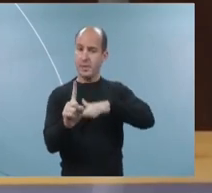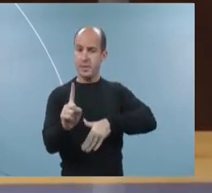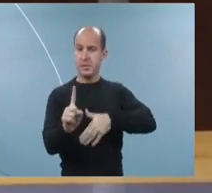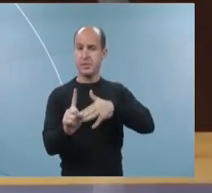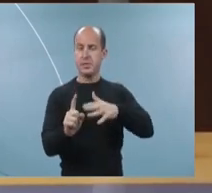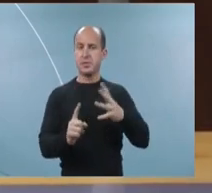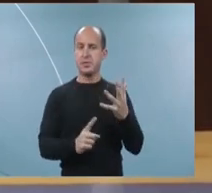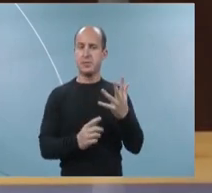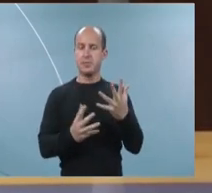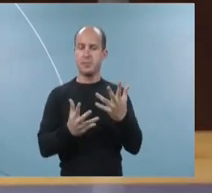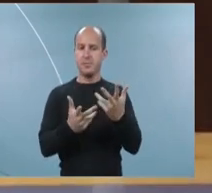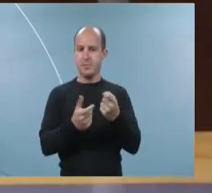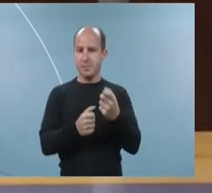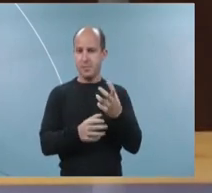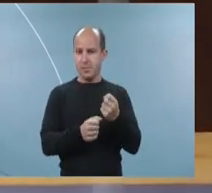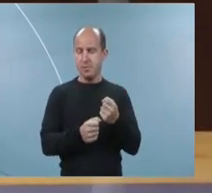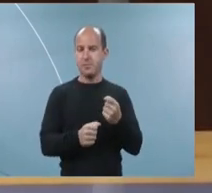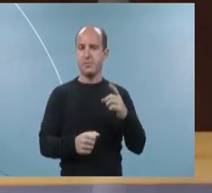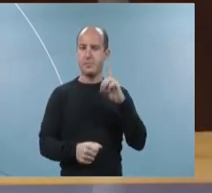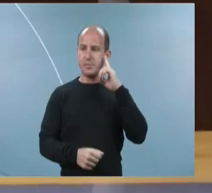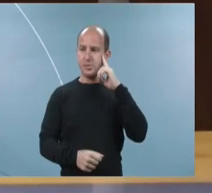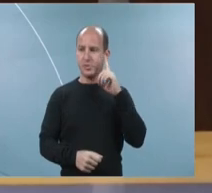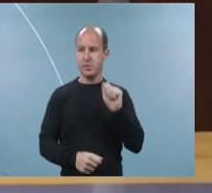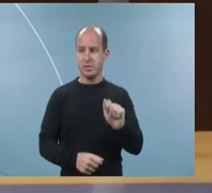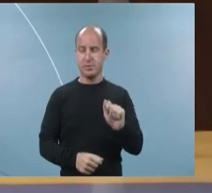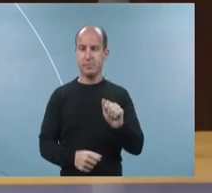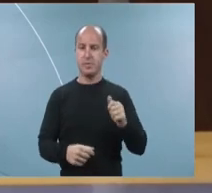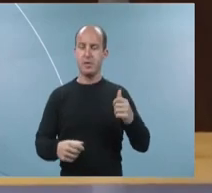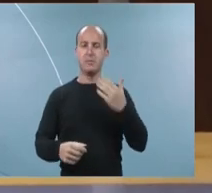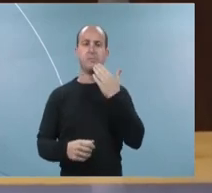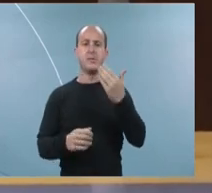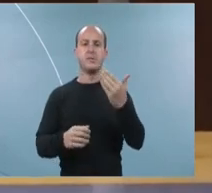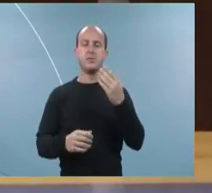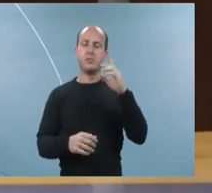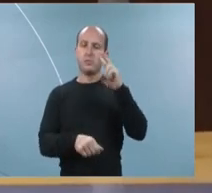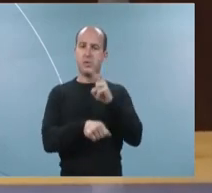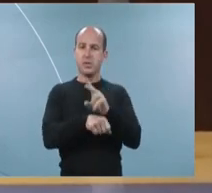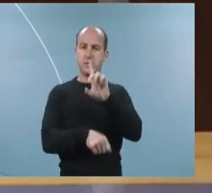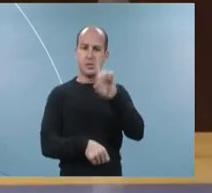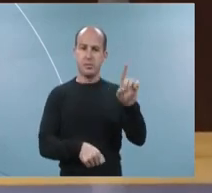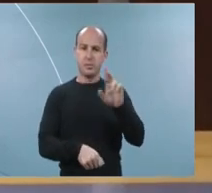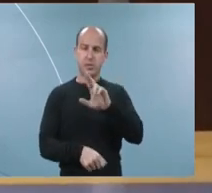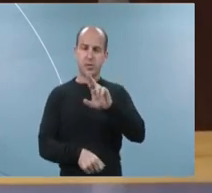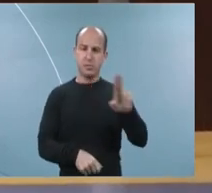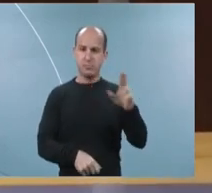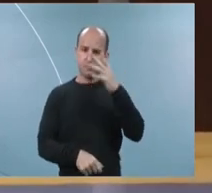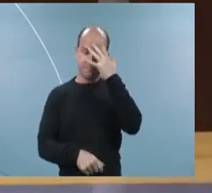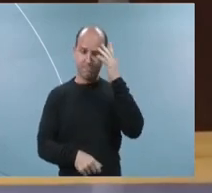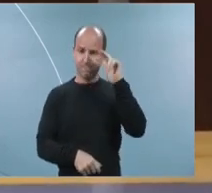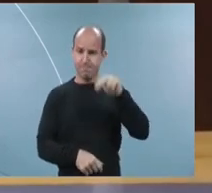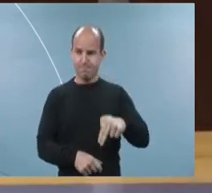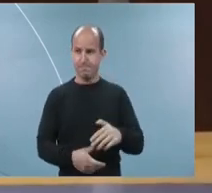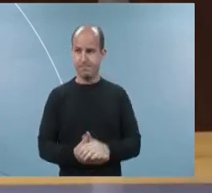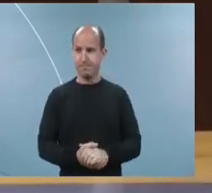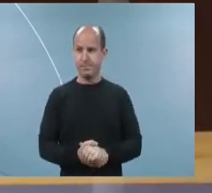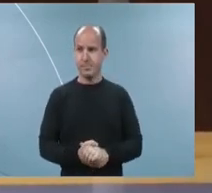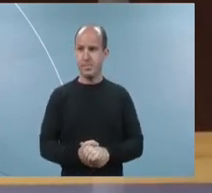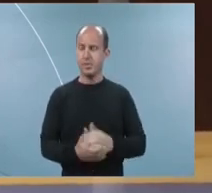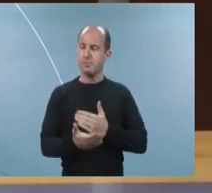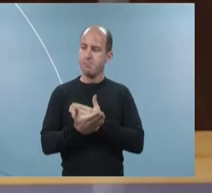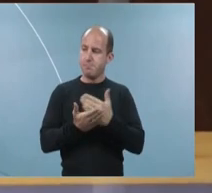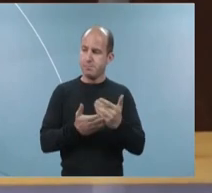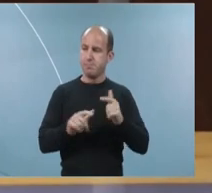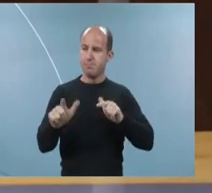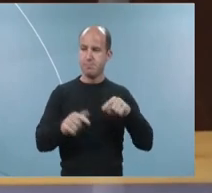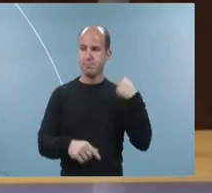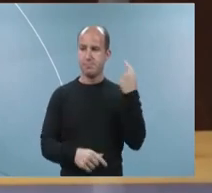os artesãos pelo seu dia. Invocando a proteção de Deus e em nome do povo do Rio Grande do Norte,